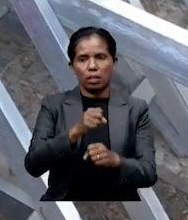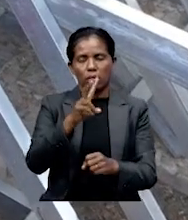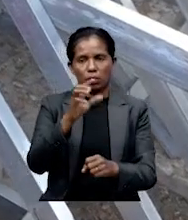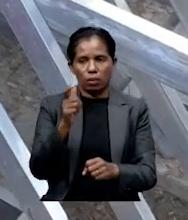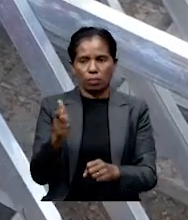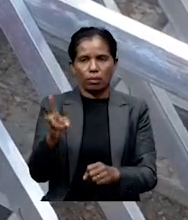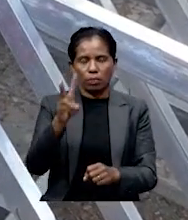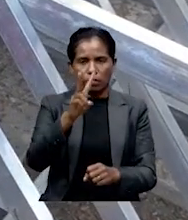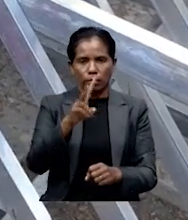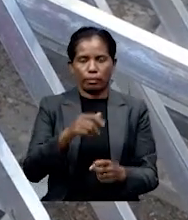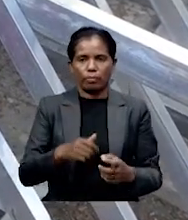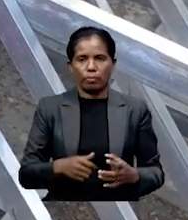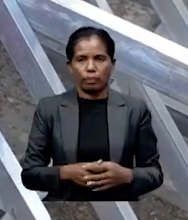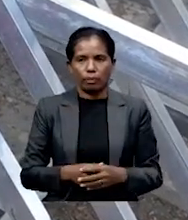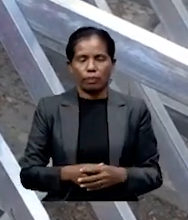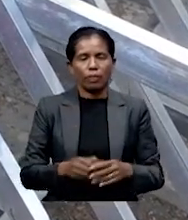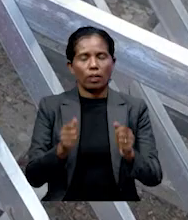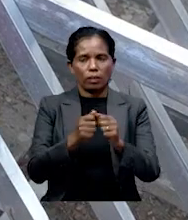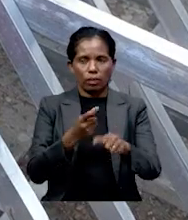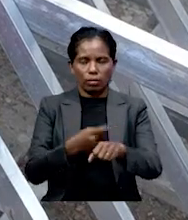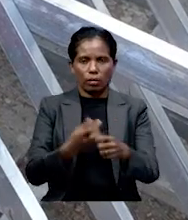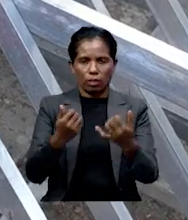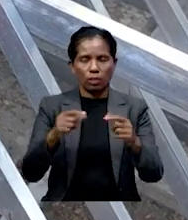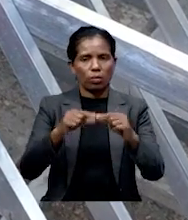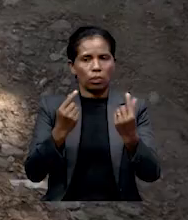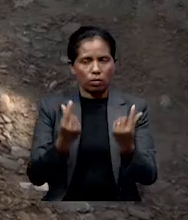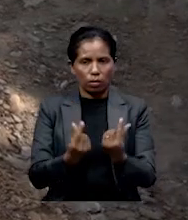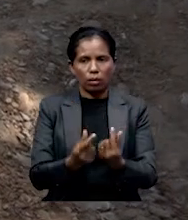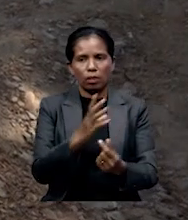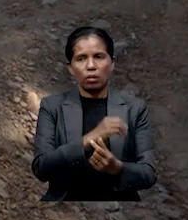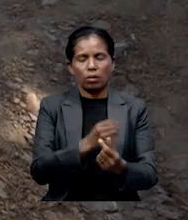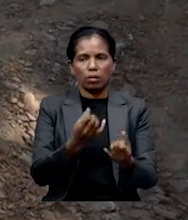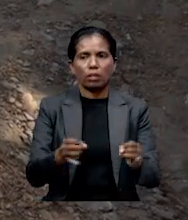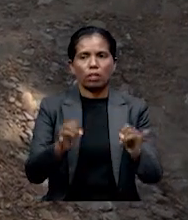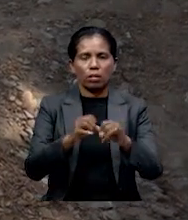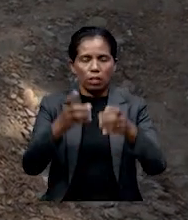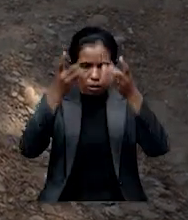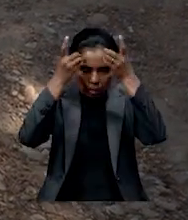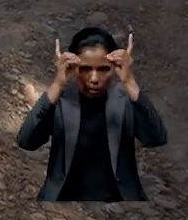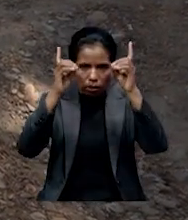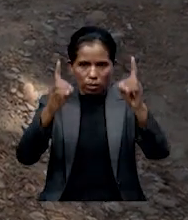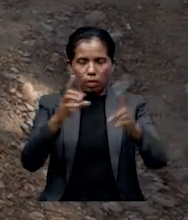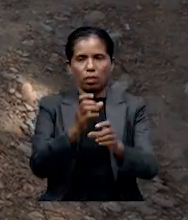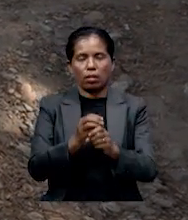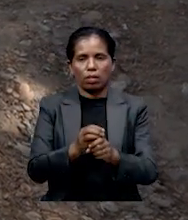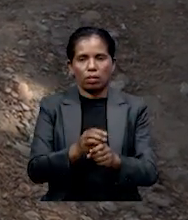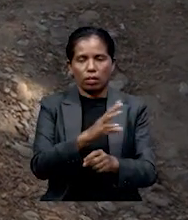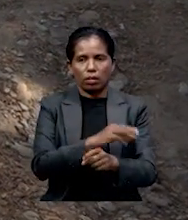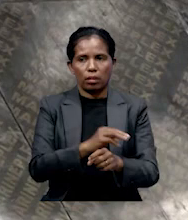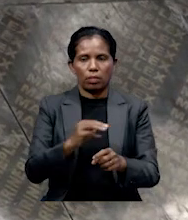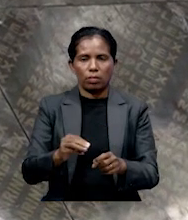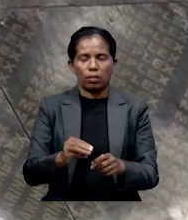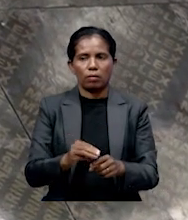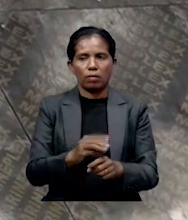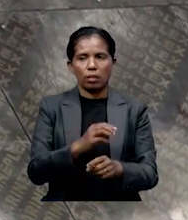nulo resing rua. Ho situação ne equipa conjunta ba inspeção decidi construção memorial massacre Santa